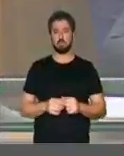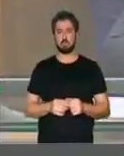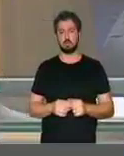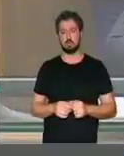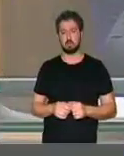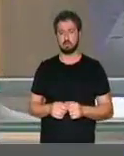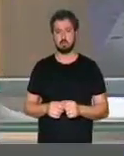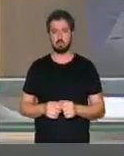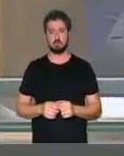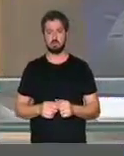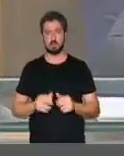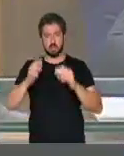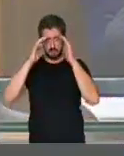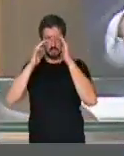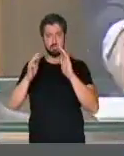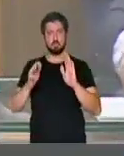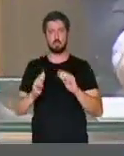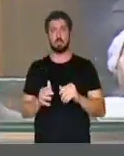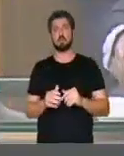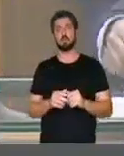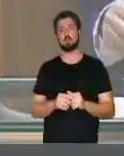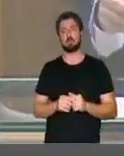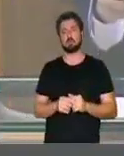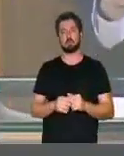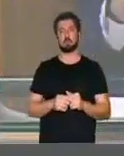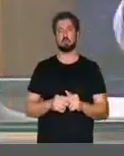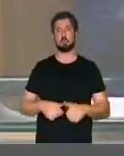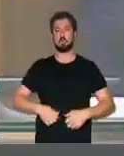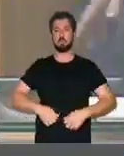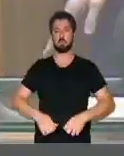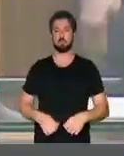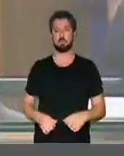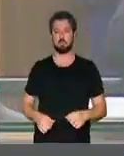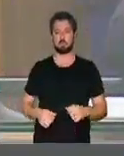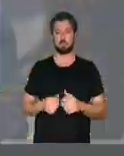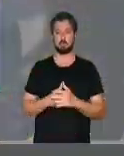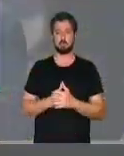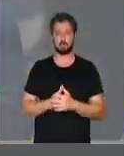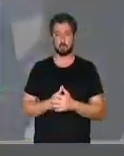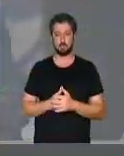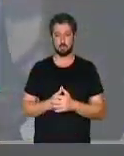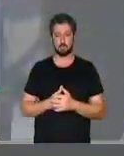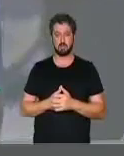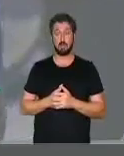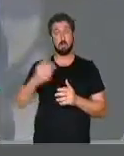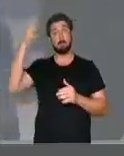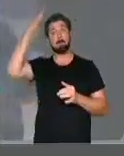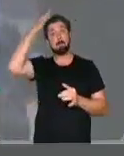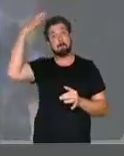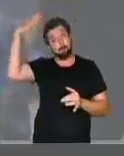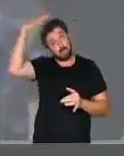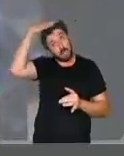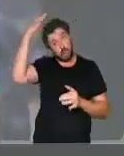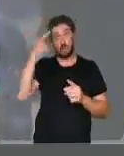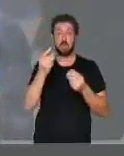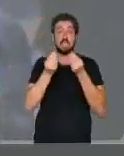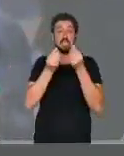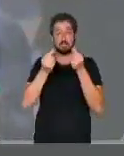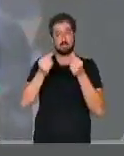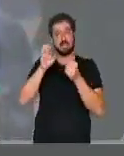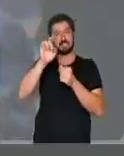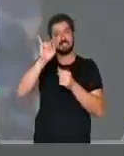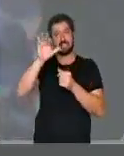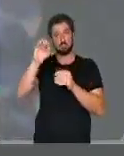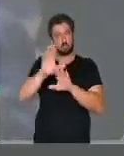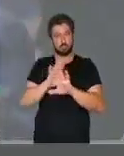apenas peruca, respeitando o colega pode ter opinião divergente. Quem usa peruca não tem sensibilidade estética mesmo. Vamos lá. O Ministério Público já disse,